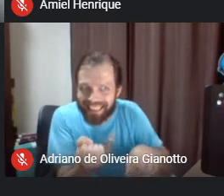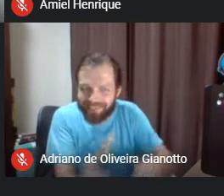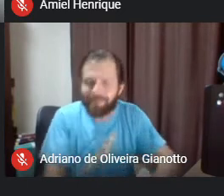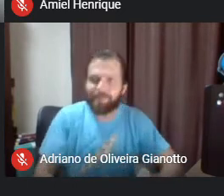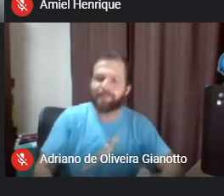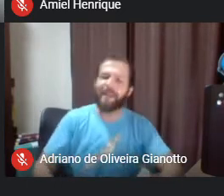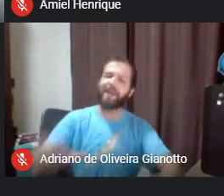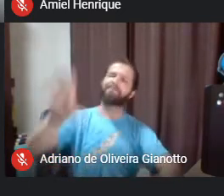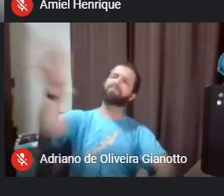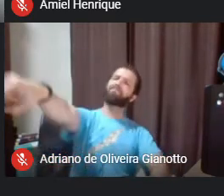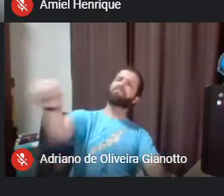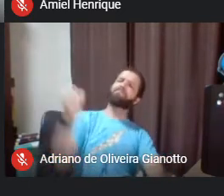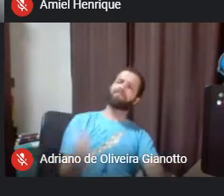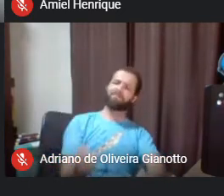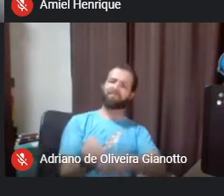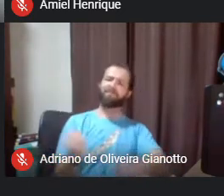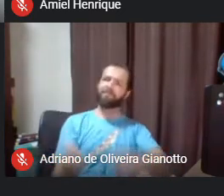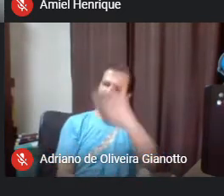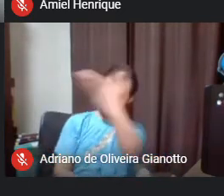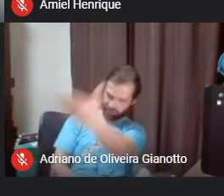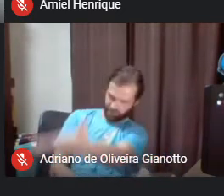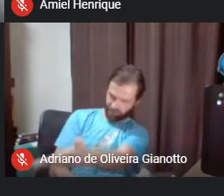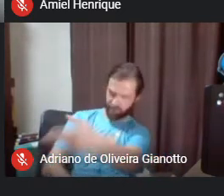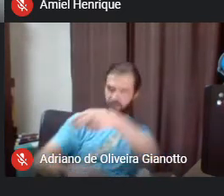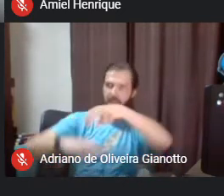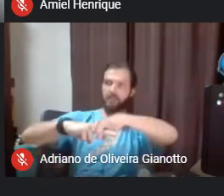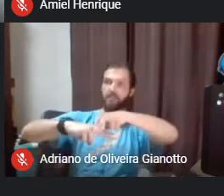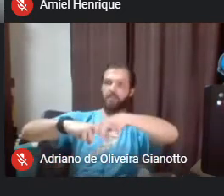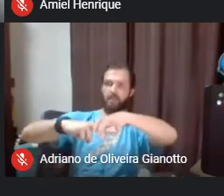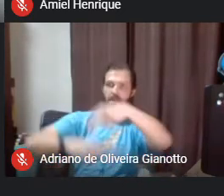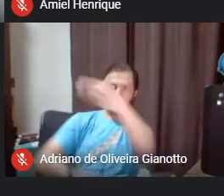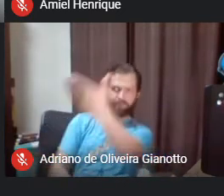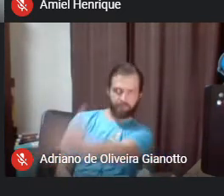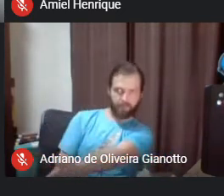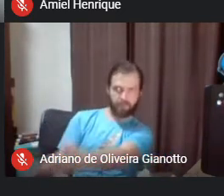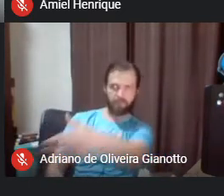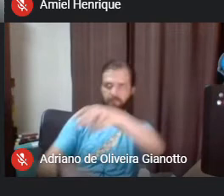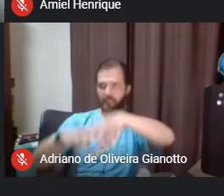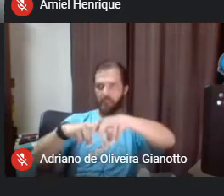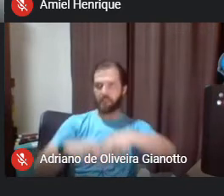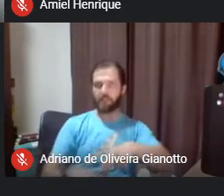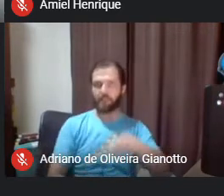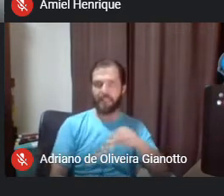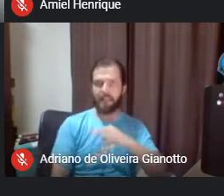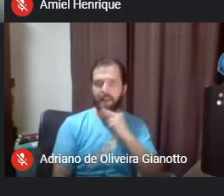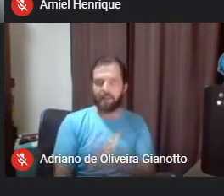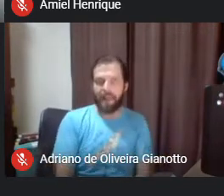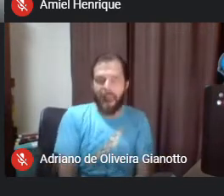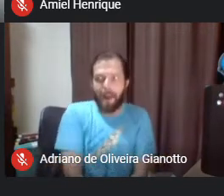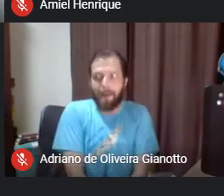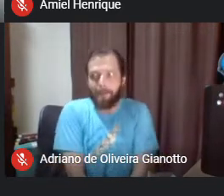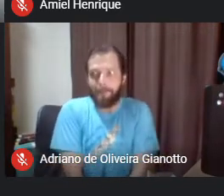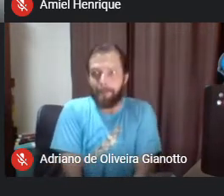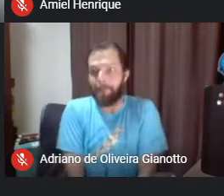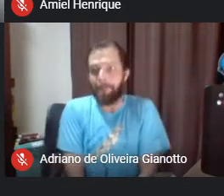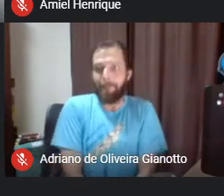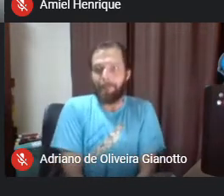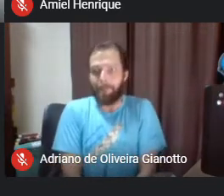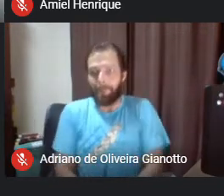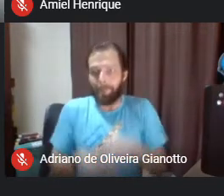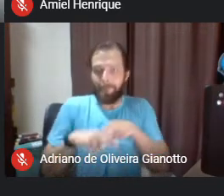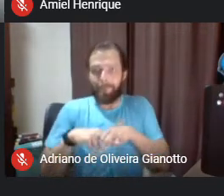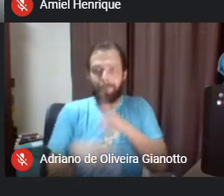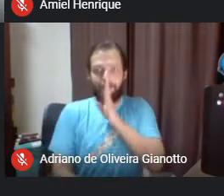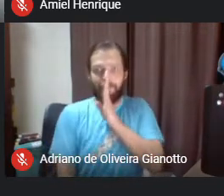extremamente humilde, entregou aquele pergaminho, o rei pegou o pergaminho e falou, pode sentar-se, por gentileza. Ele